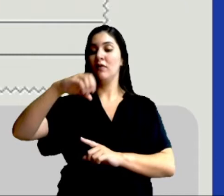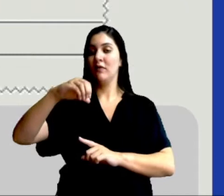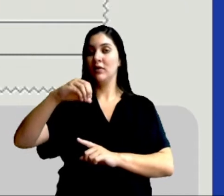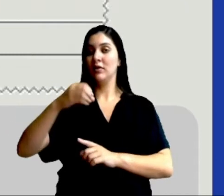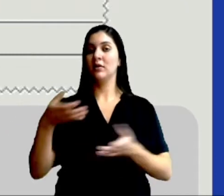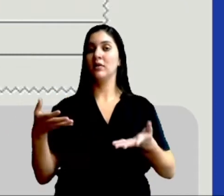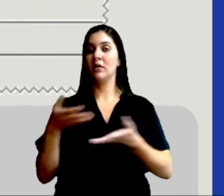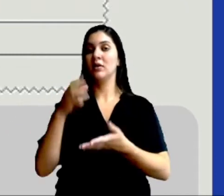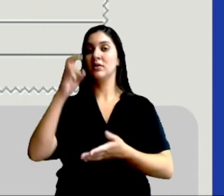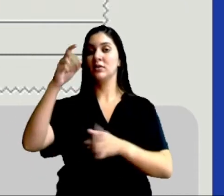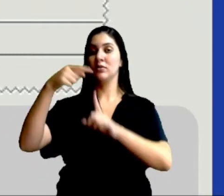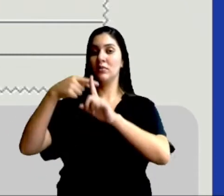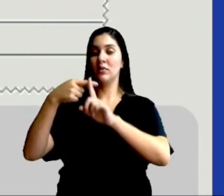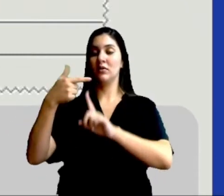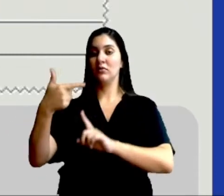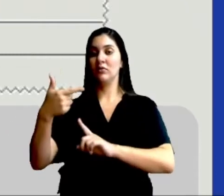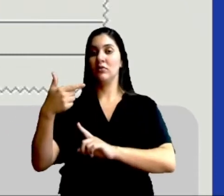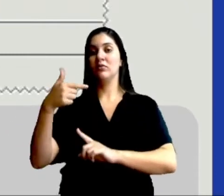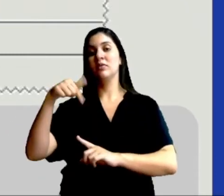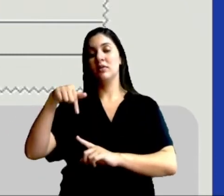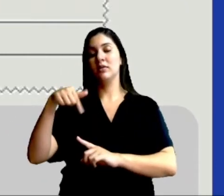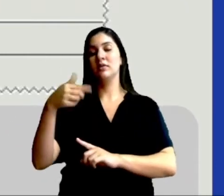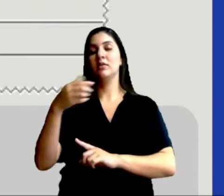ter o quê? 5 mais 2, 7.